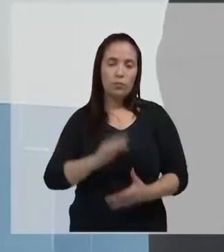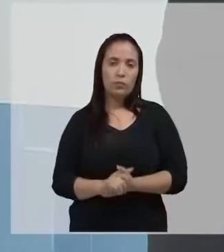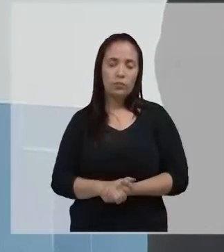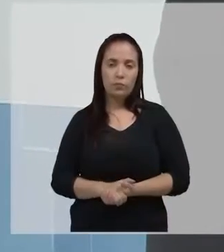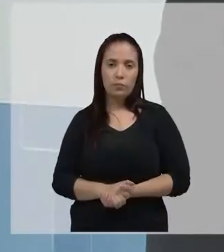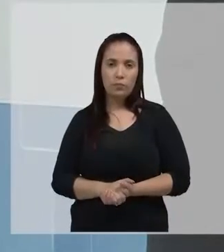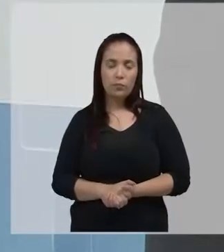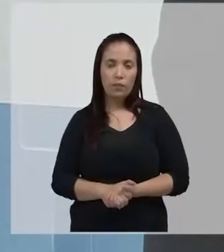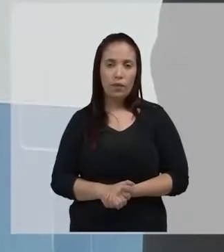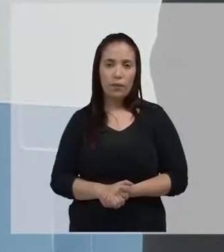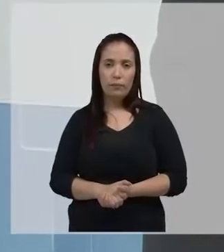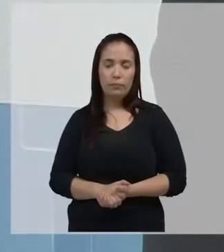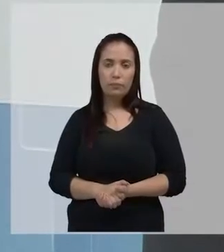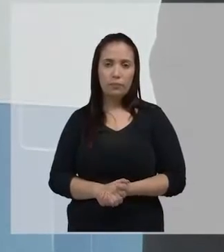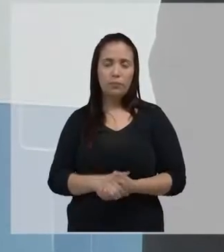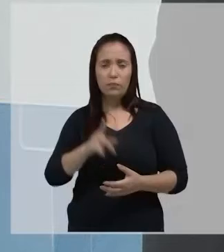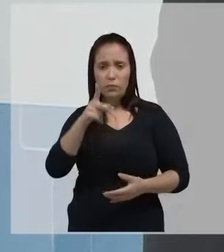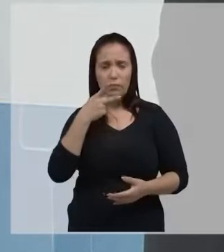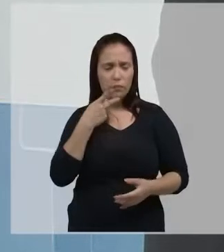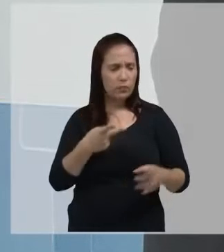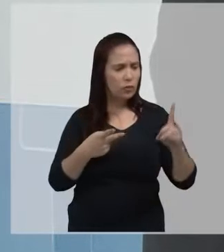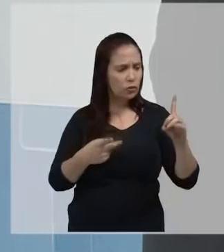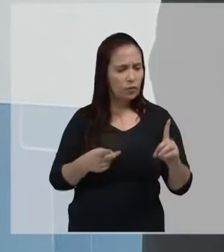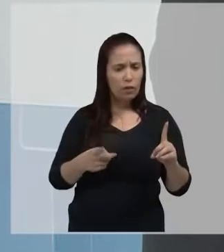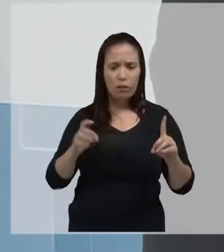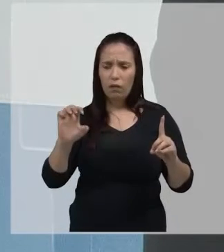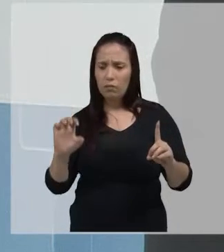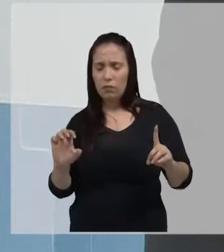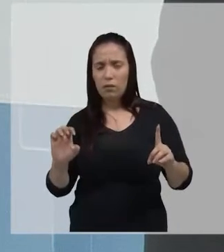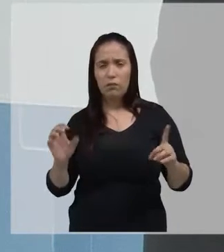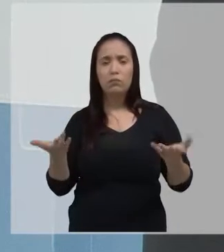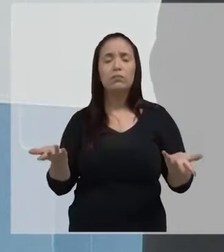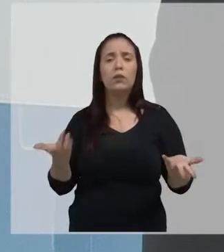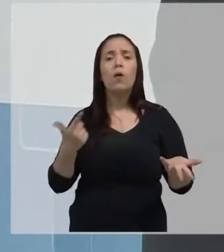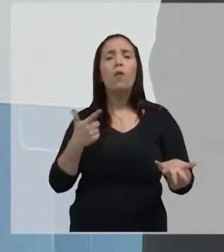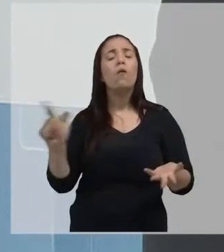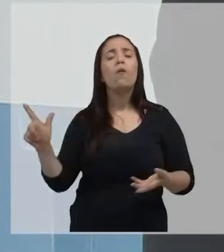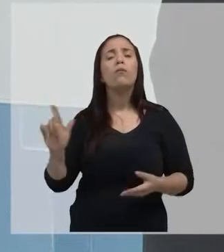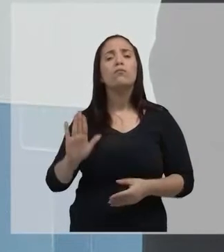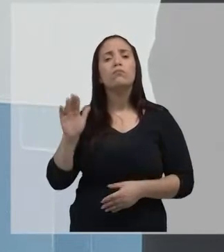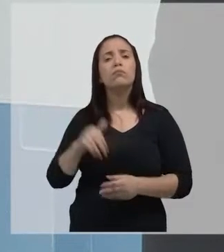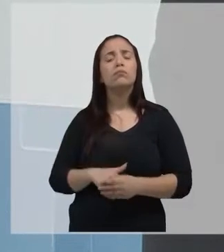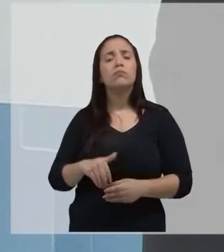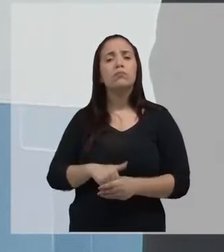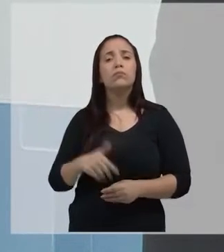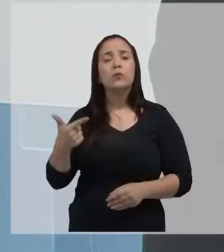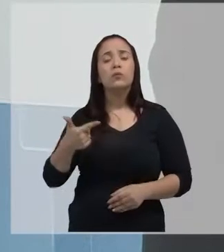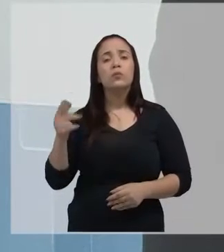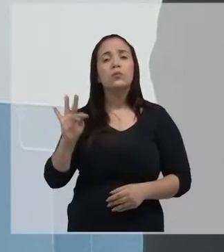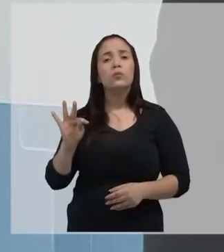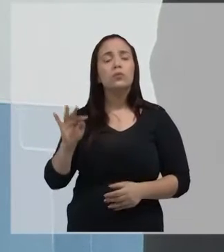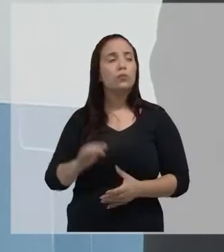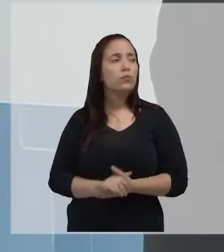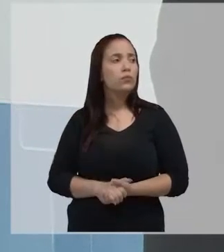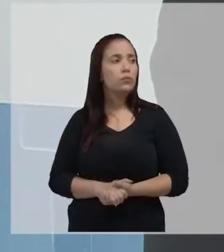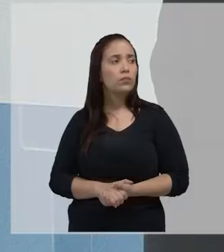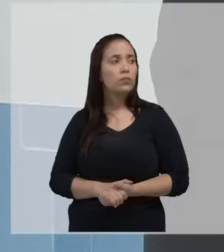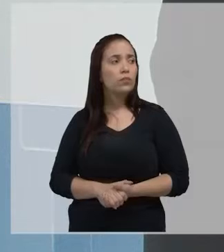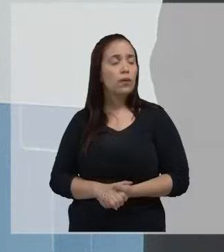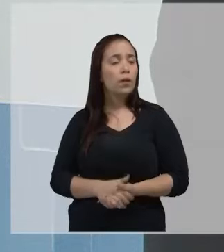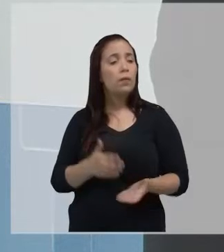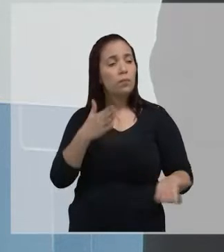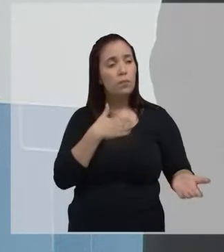duas candidaturas, uma de direita, uma de extrema-direita, outra de direita. Qual seria a outra no segundo turno, no início do programa? Eu não entendi. Na